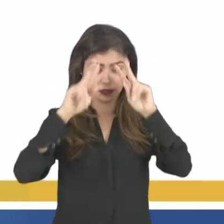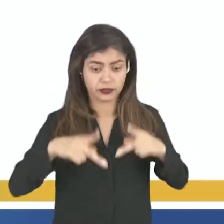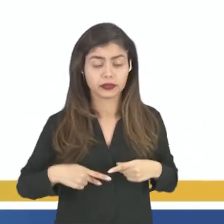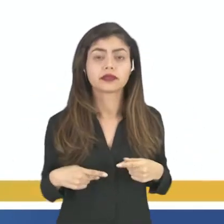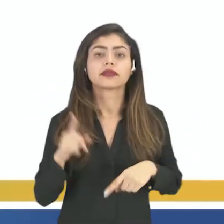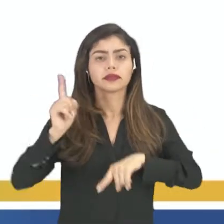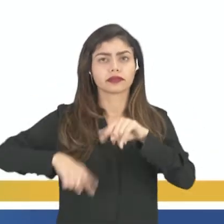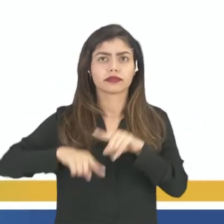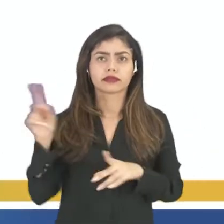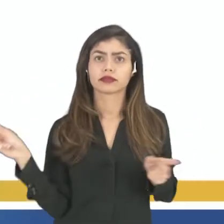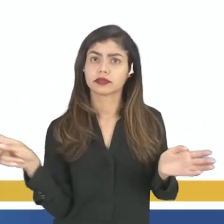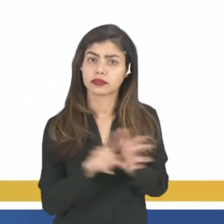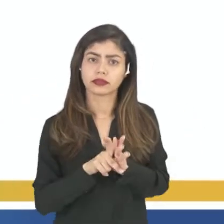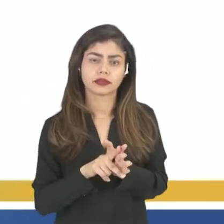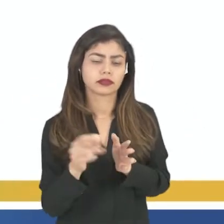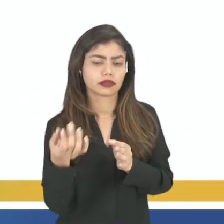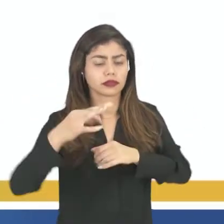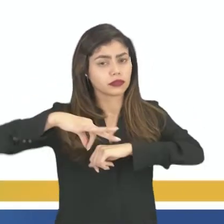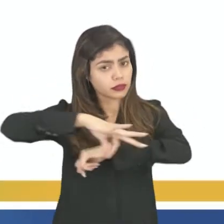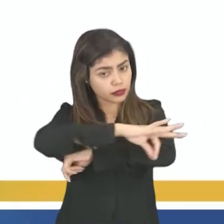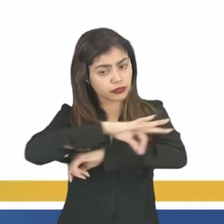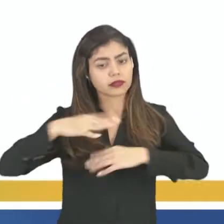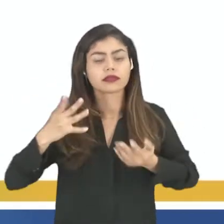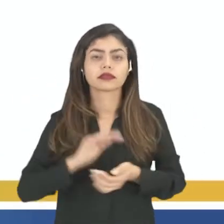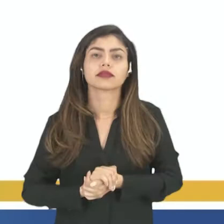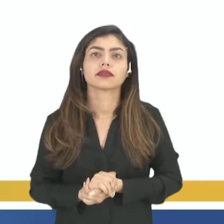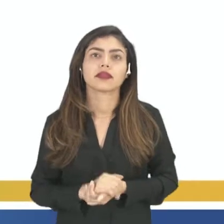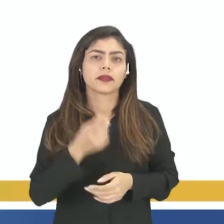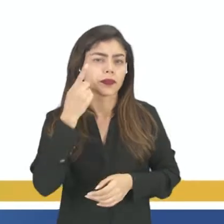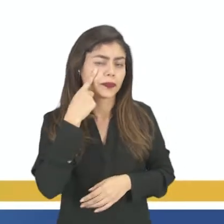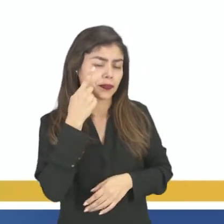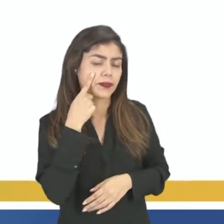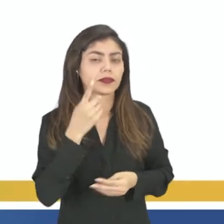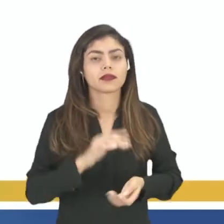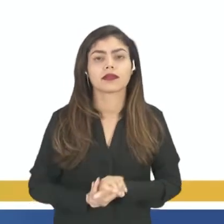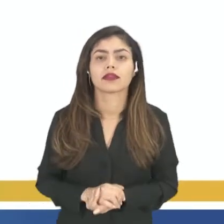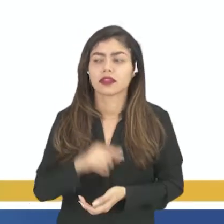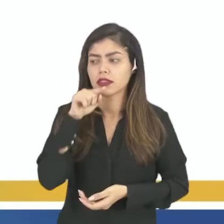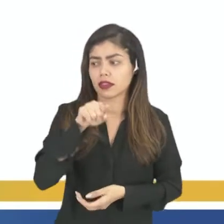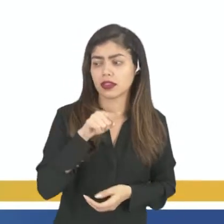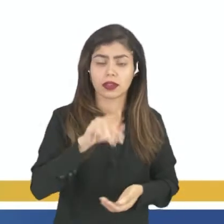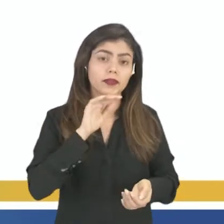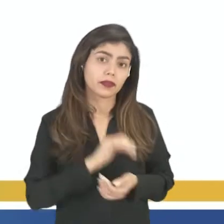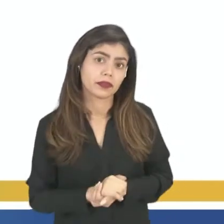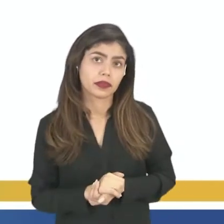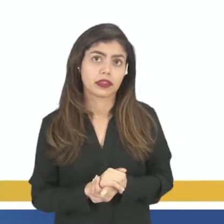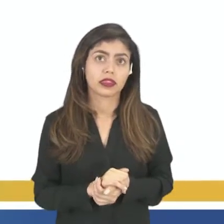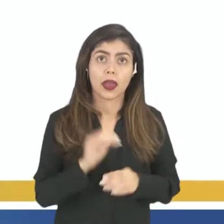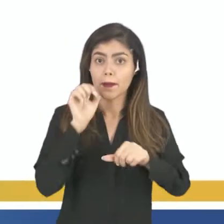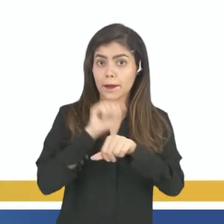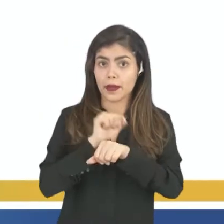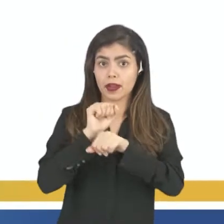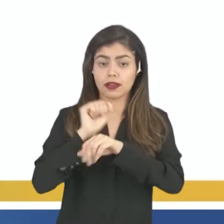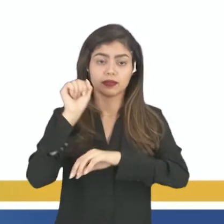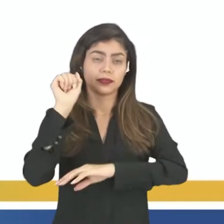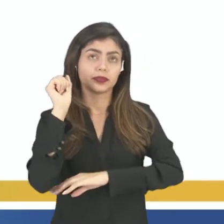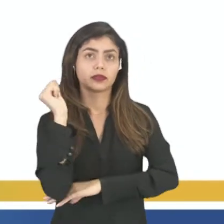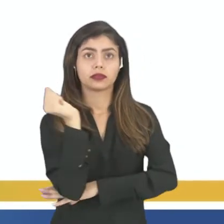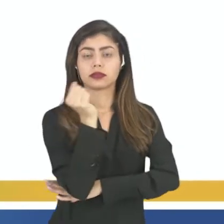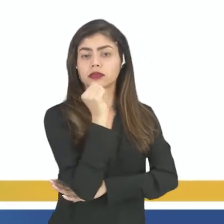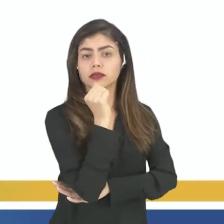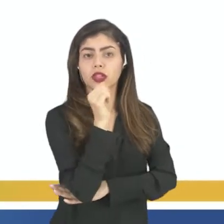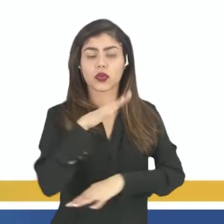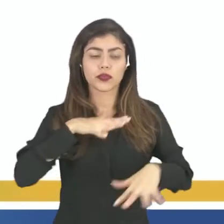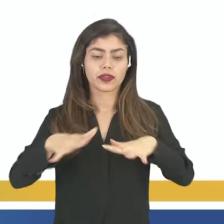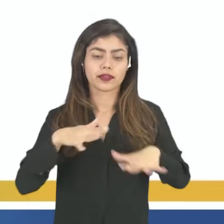quase puramente arquitetônico. Vejam só, nessa estátua, né, os corpos eles são movidos